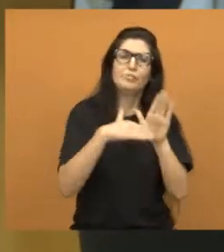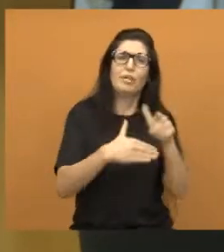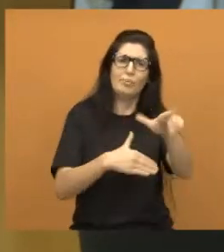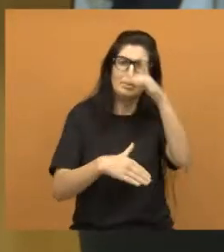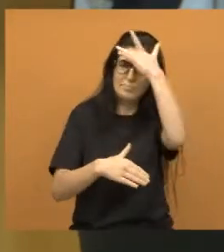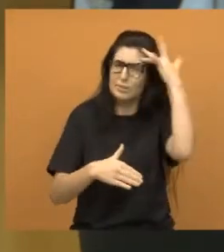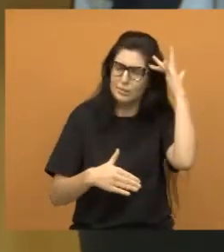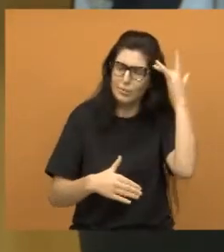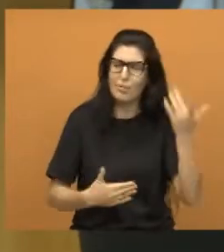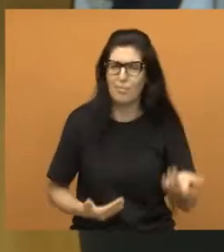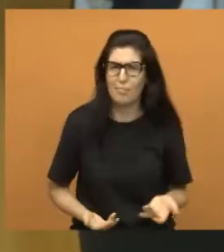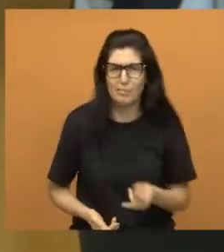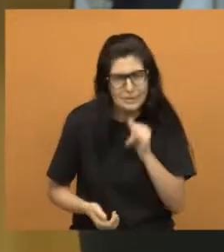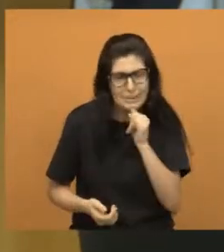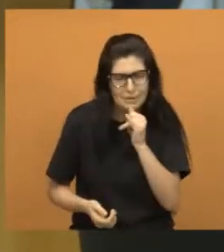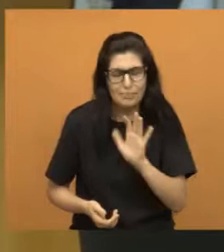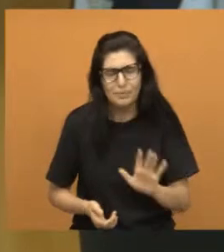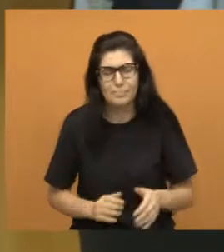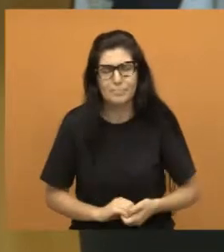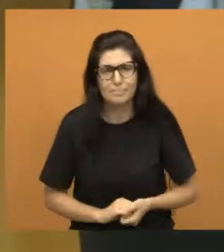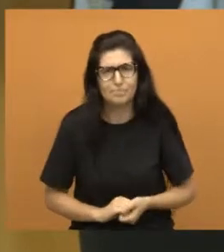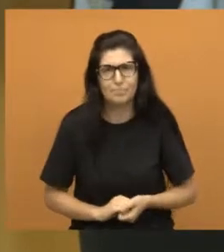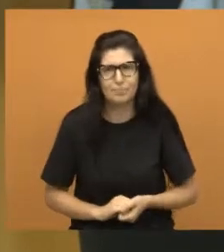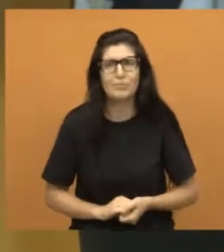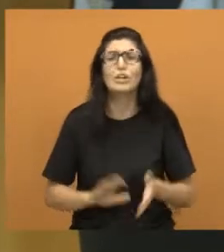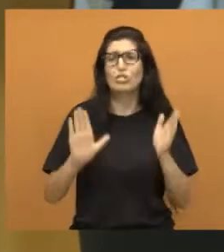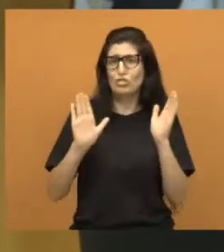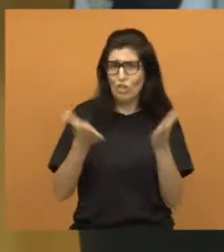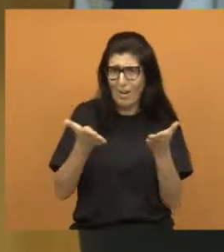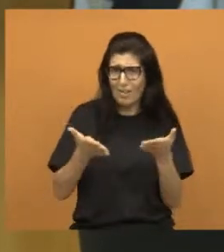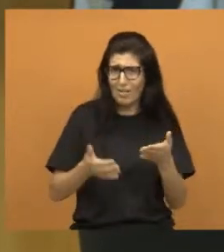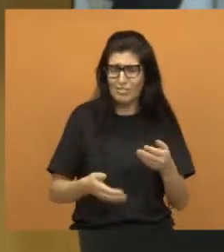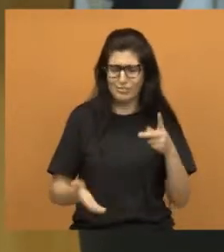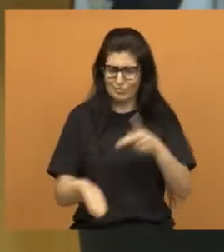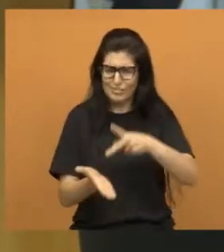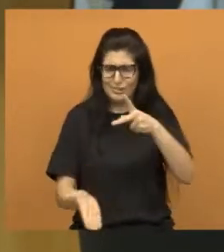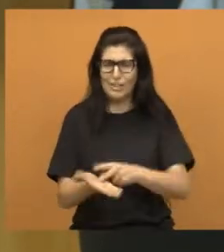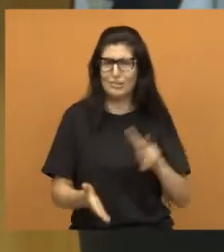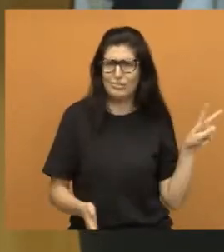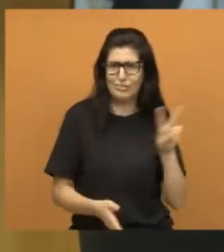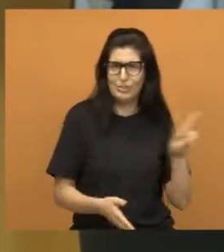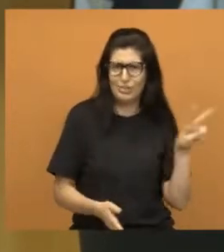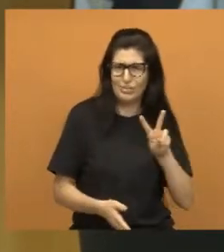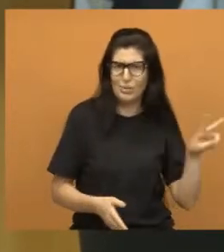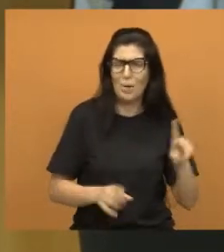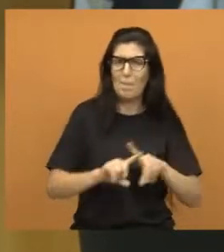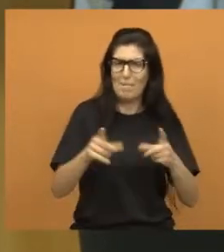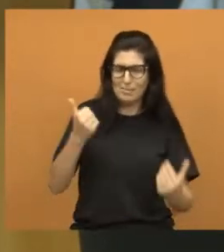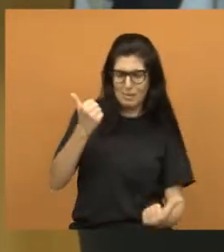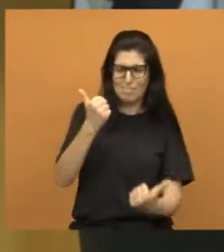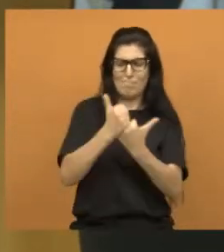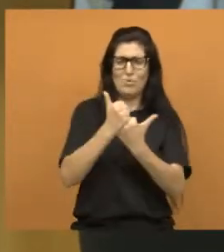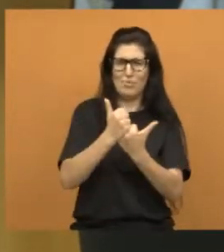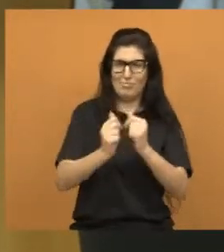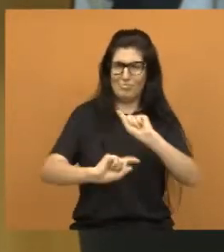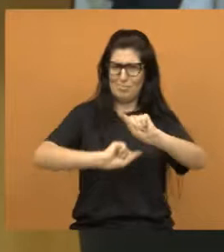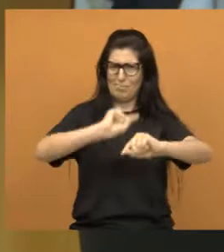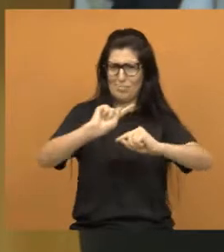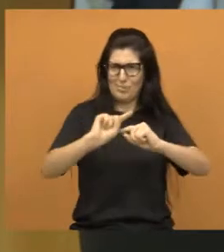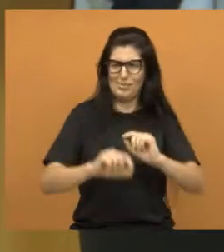desde agora. Eu já sou vereador, mas ele vai reforçar a minha campanha depois.